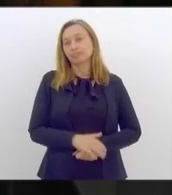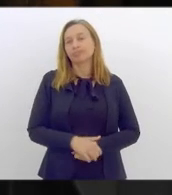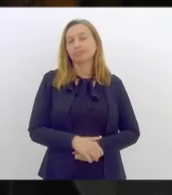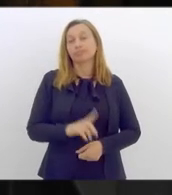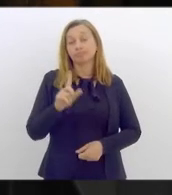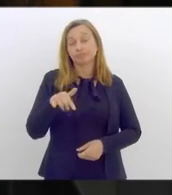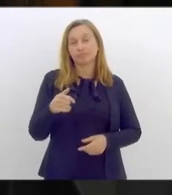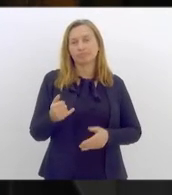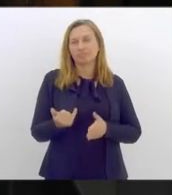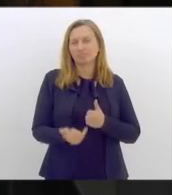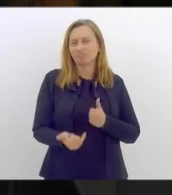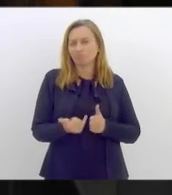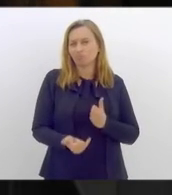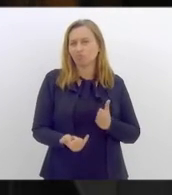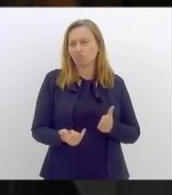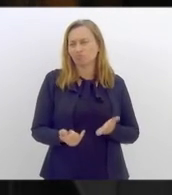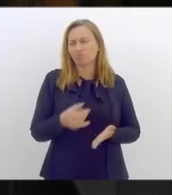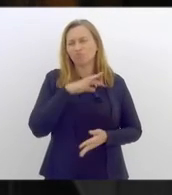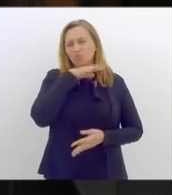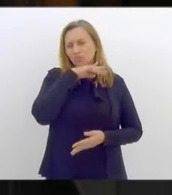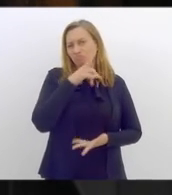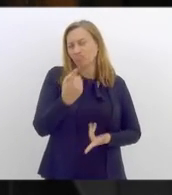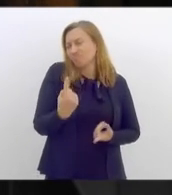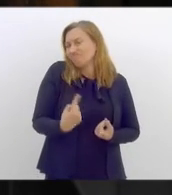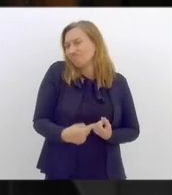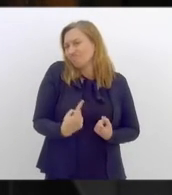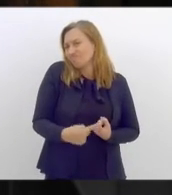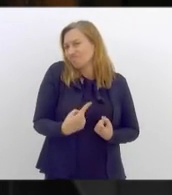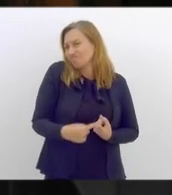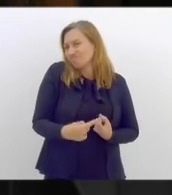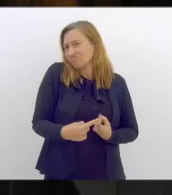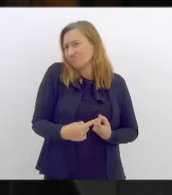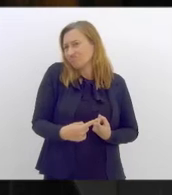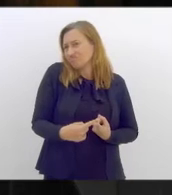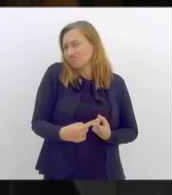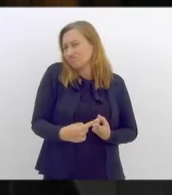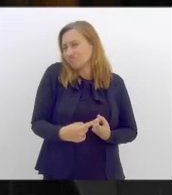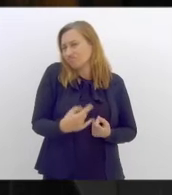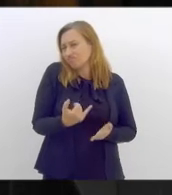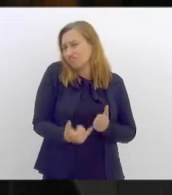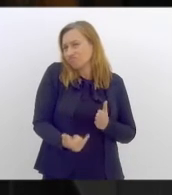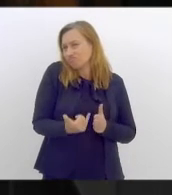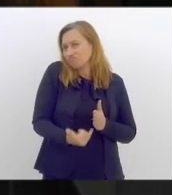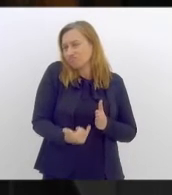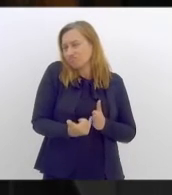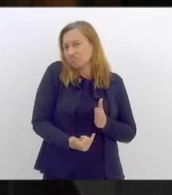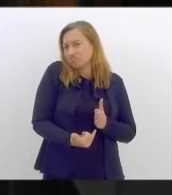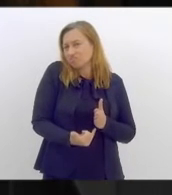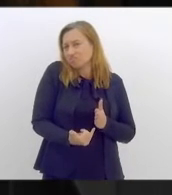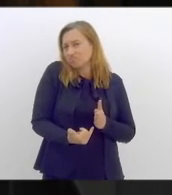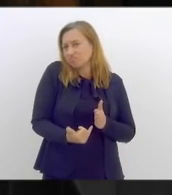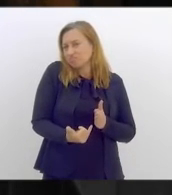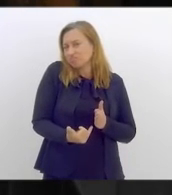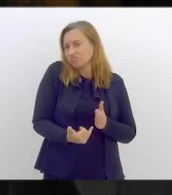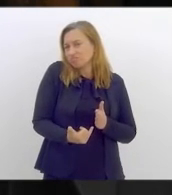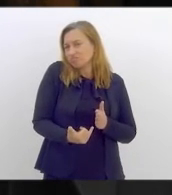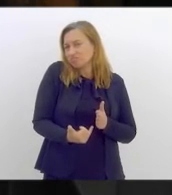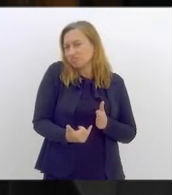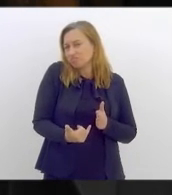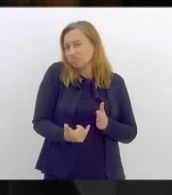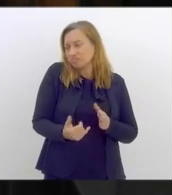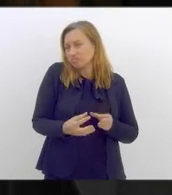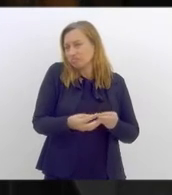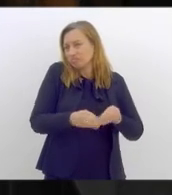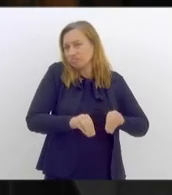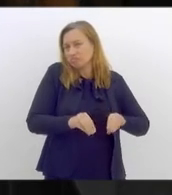um imposto muito injusto porque é um imposto horizontal ele atinge todos